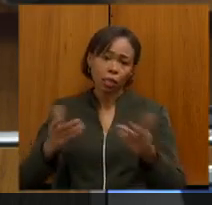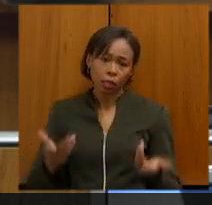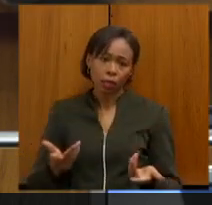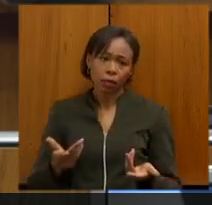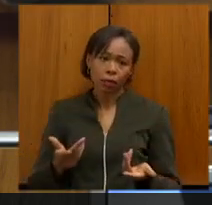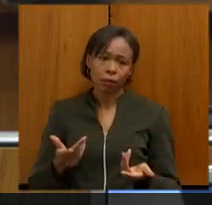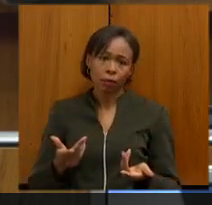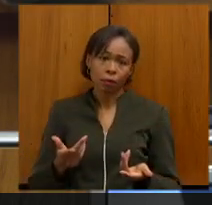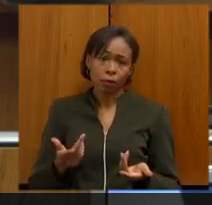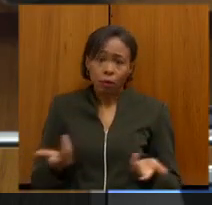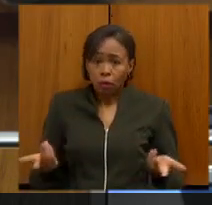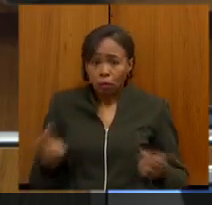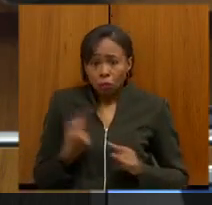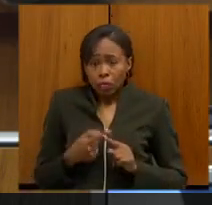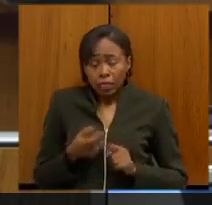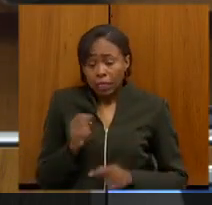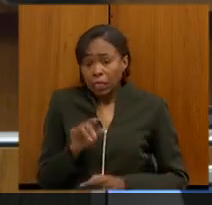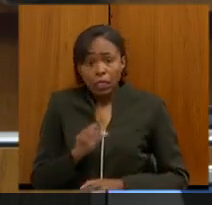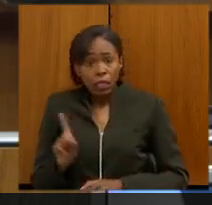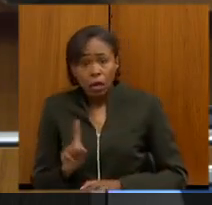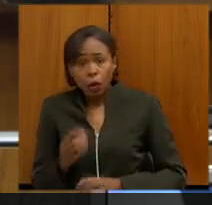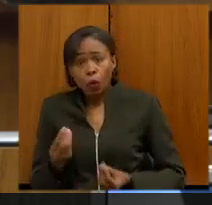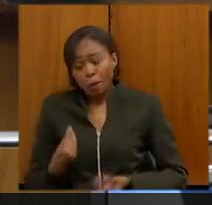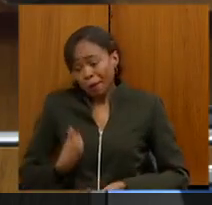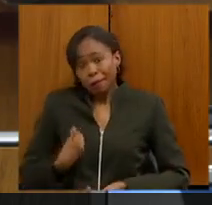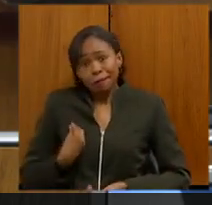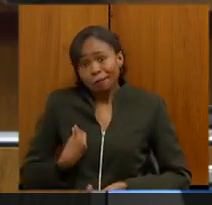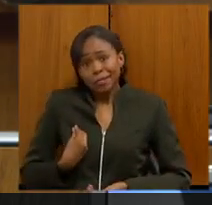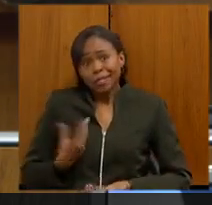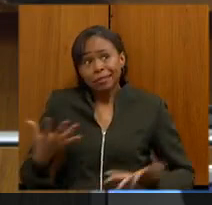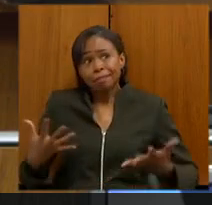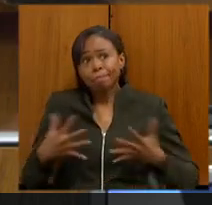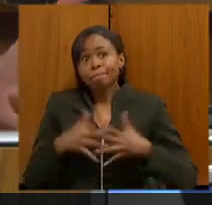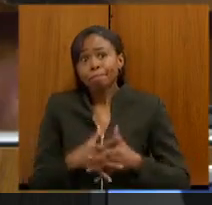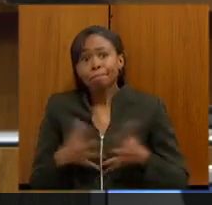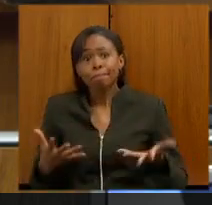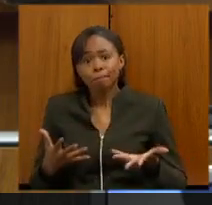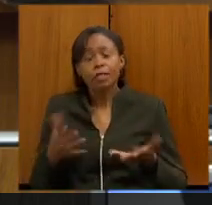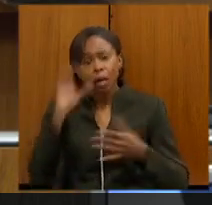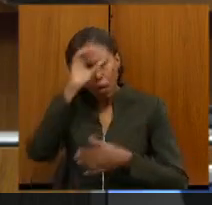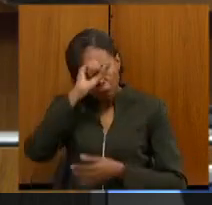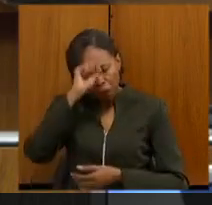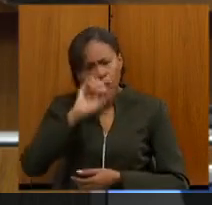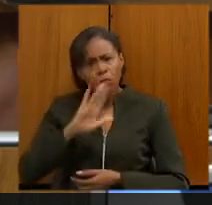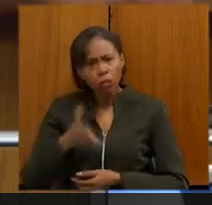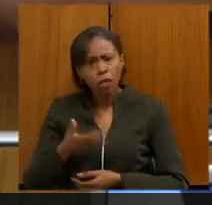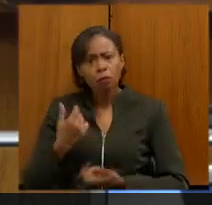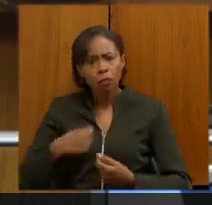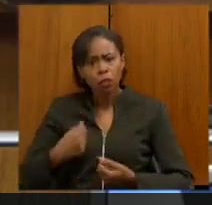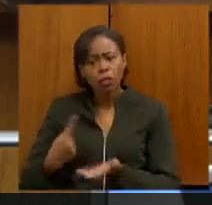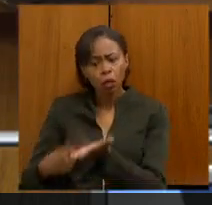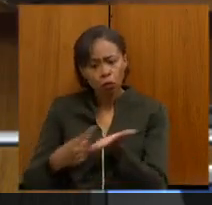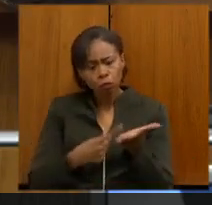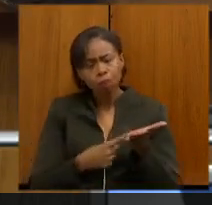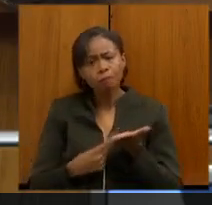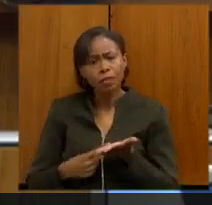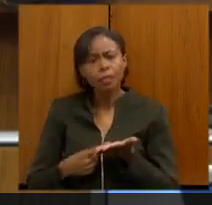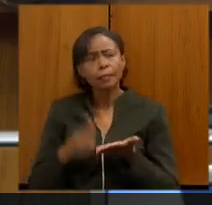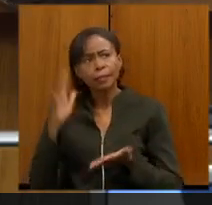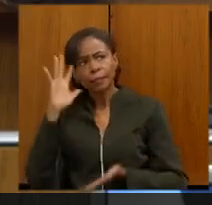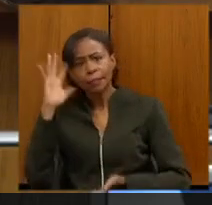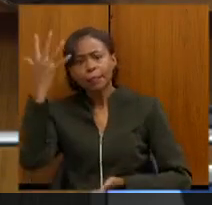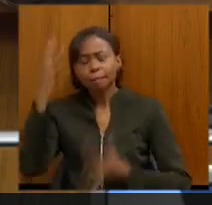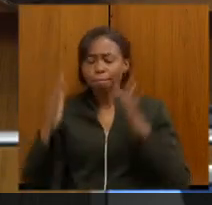comprometido aprendemos isso e não podem abrir mal também isso tem que estar presente na discussão das soluções Na